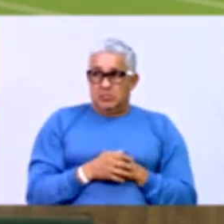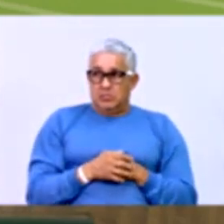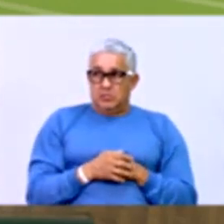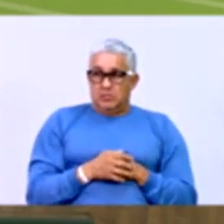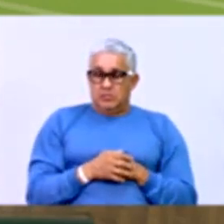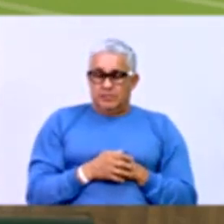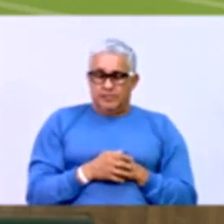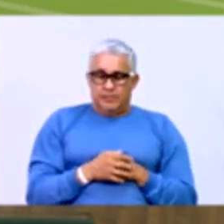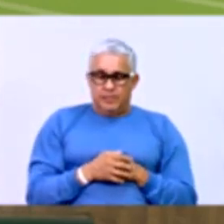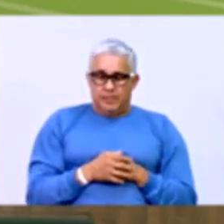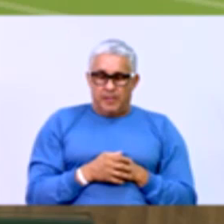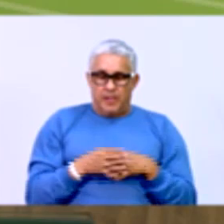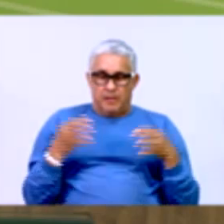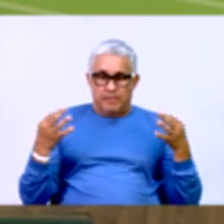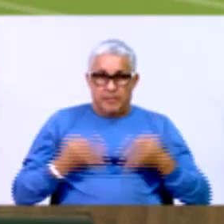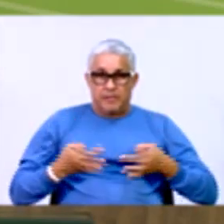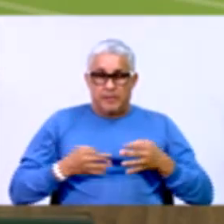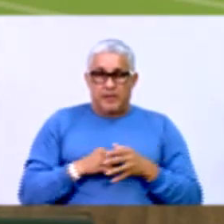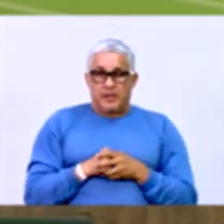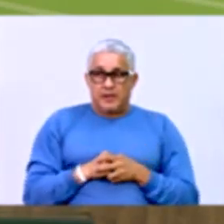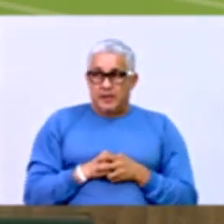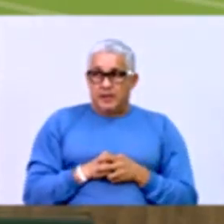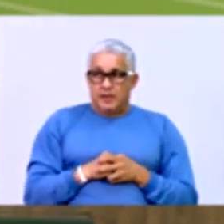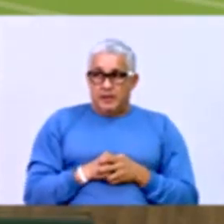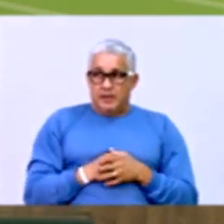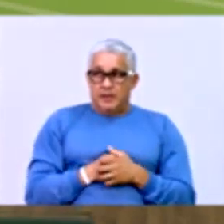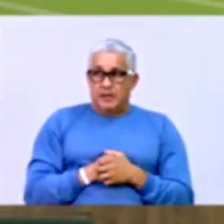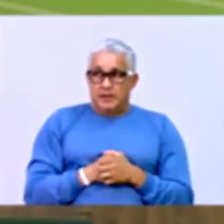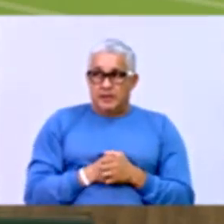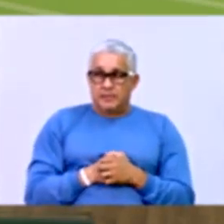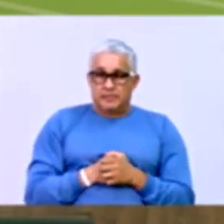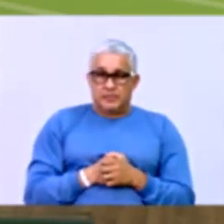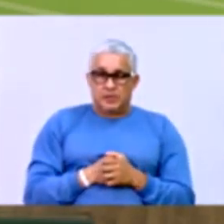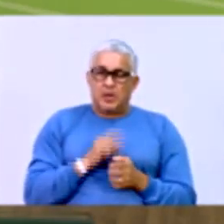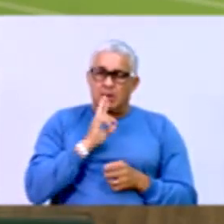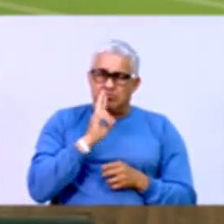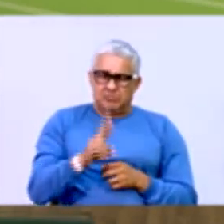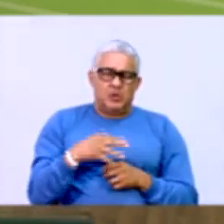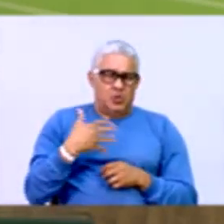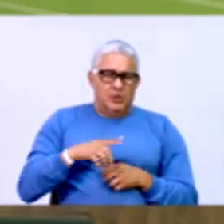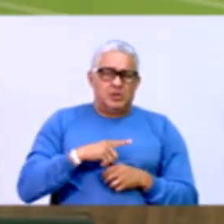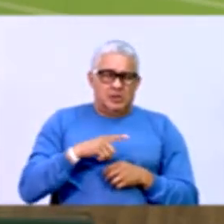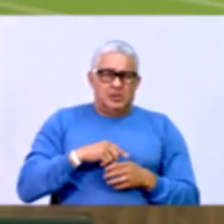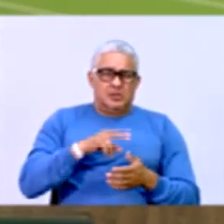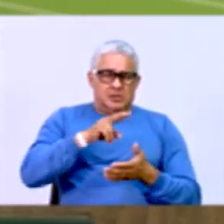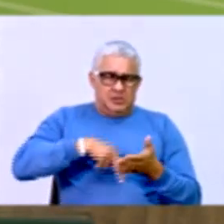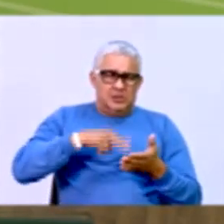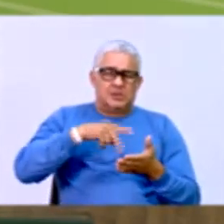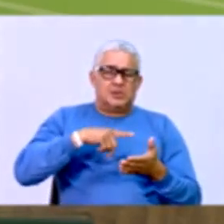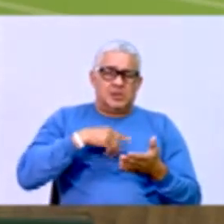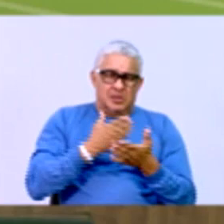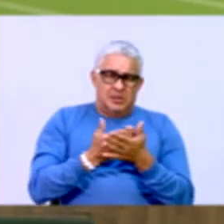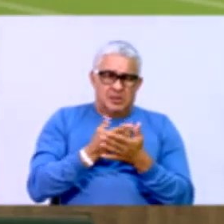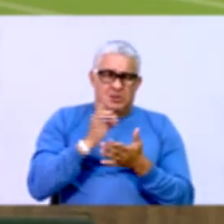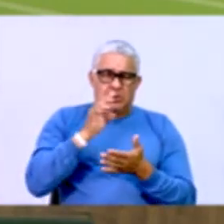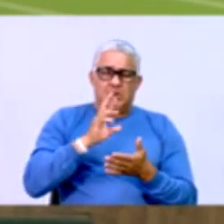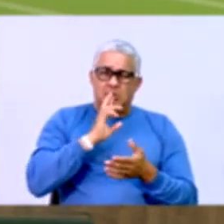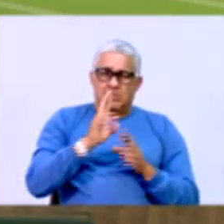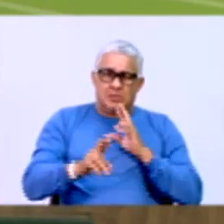prejuízo. Perfeito aí, tá, gente? Muitas respostas, né? Se a gente for ler aqui, a gente vai ter toda a aula só de